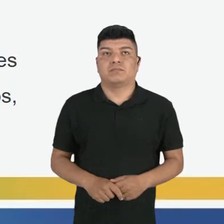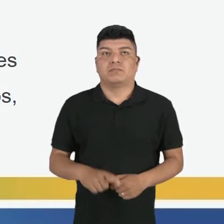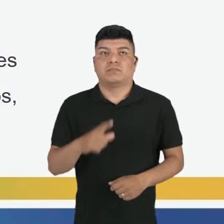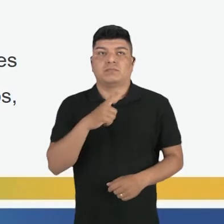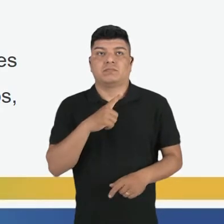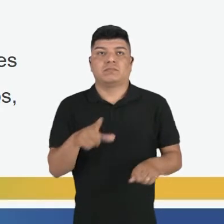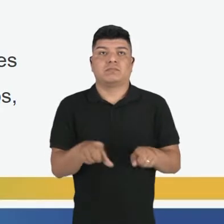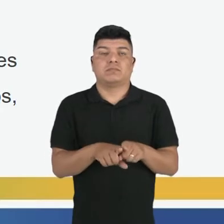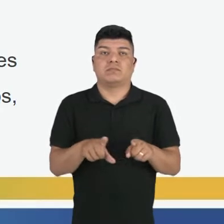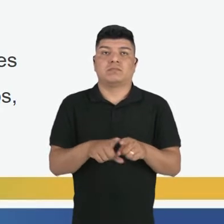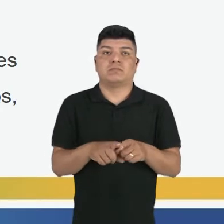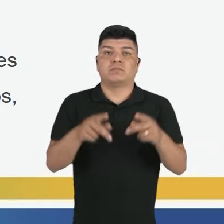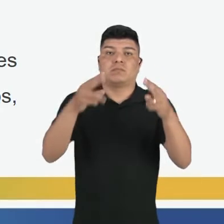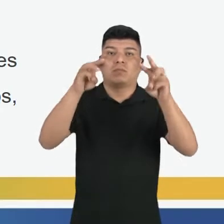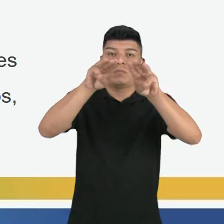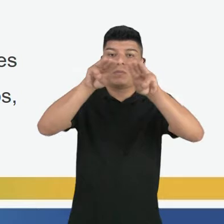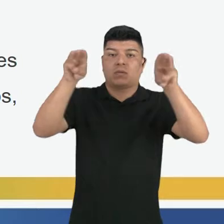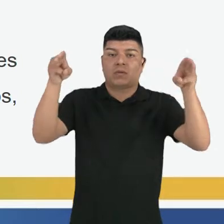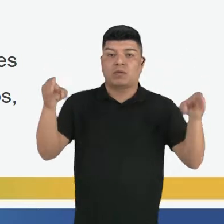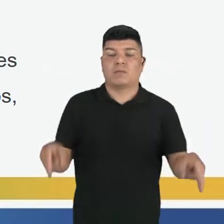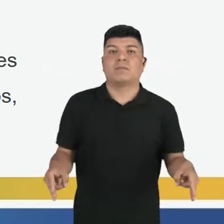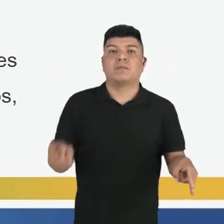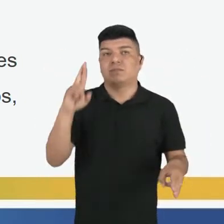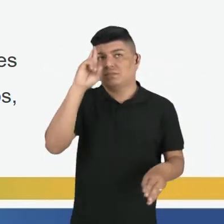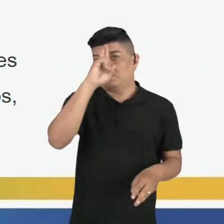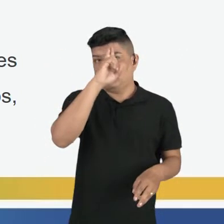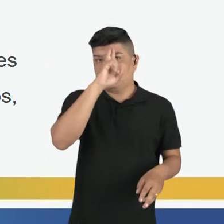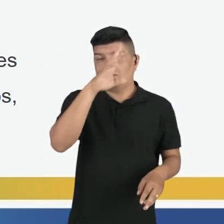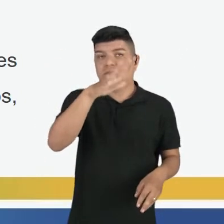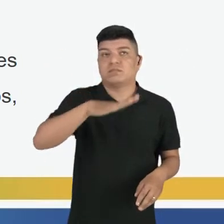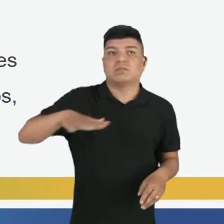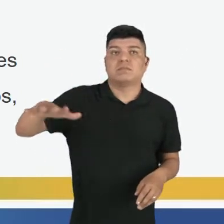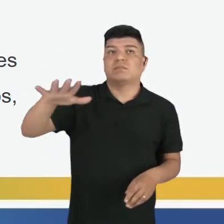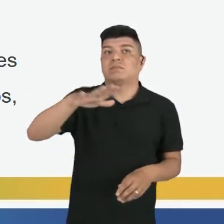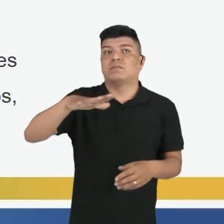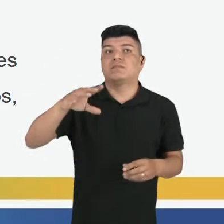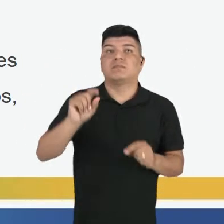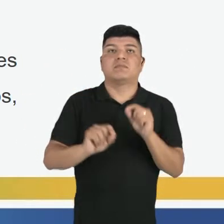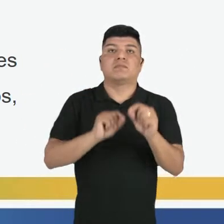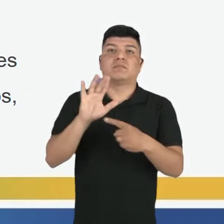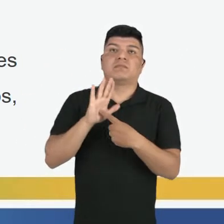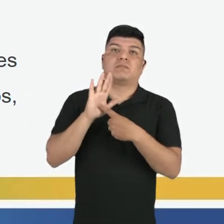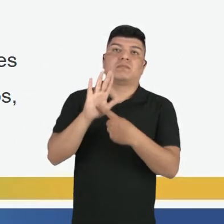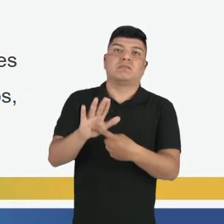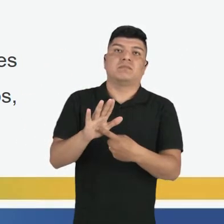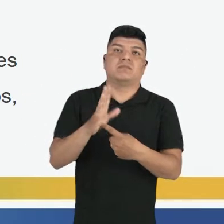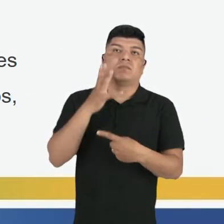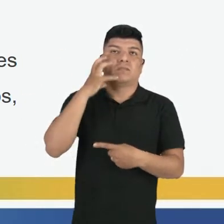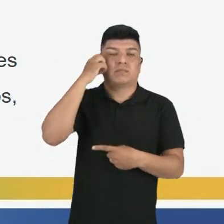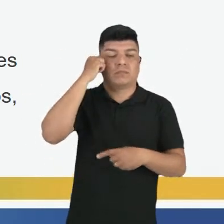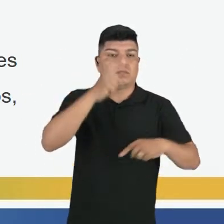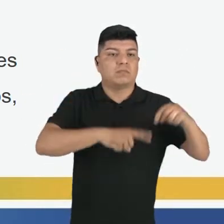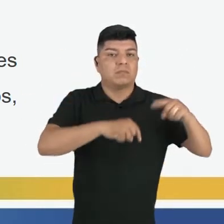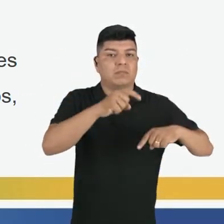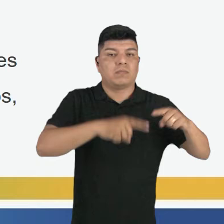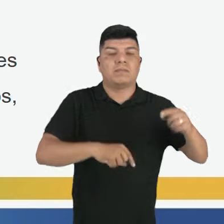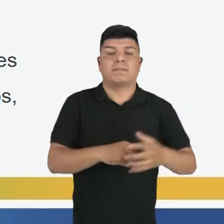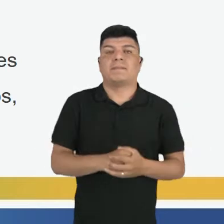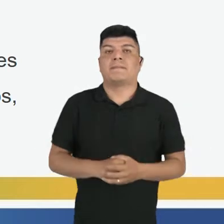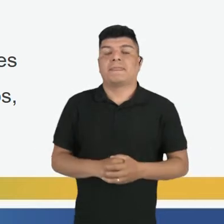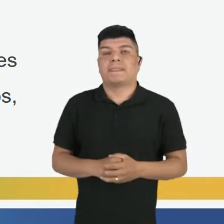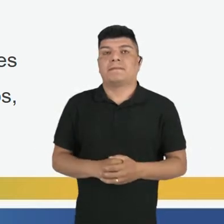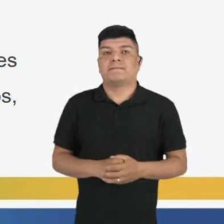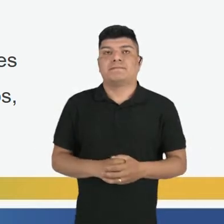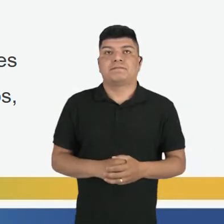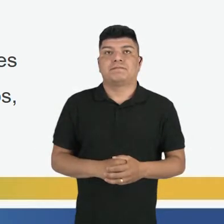Temos aí o Museu Histórico Nacional. E aí ele vai representar o que agora? O patrimônio material. Até então